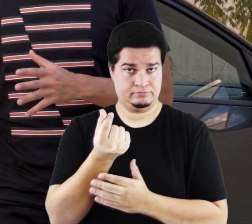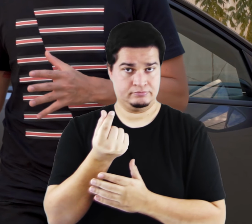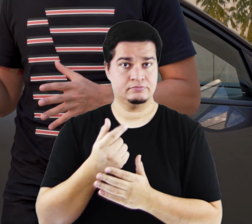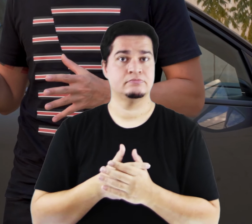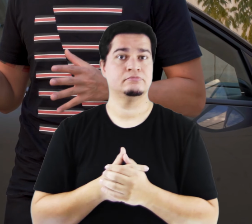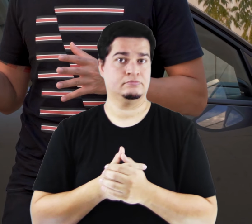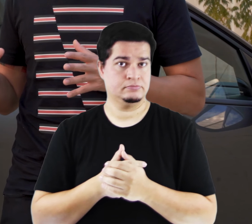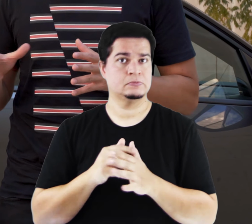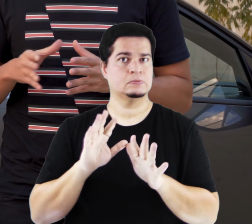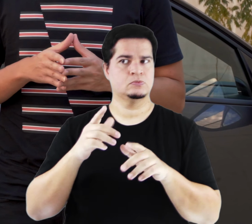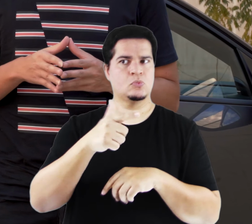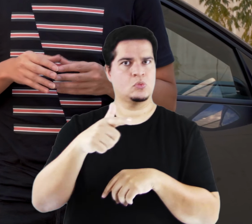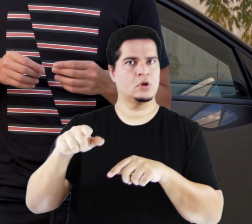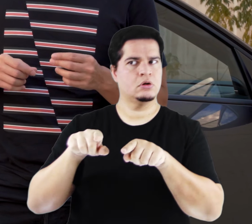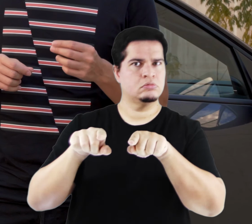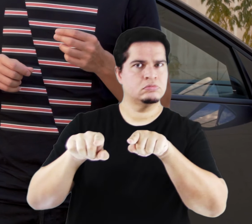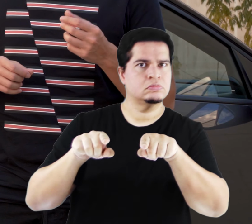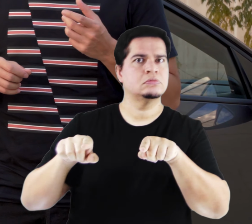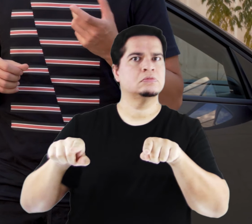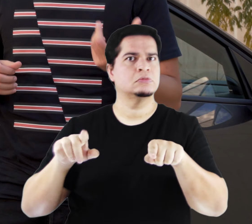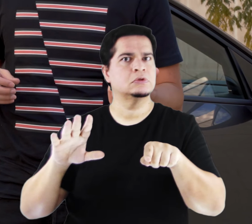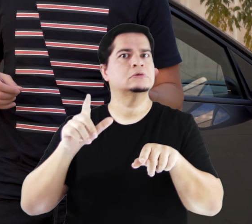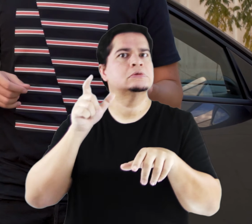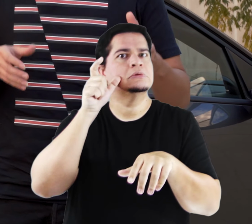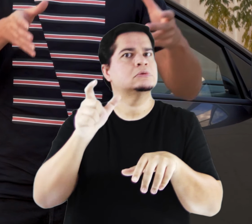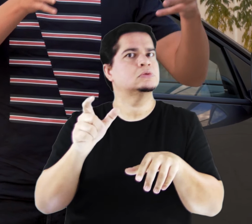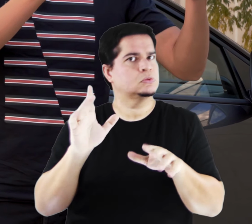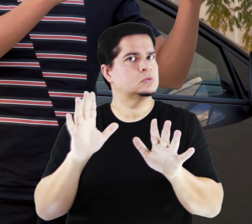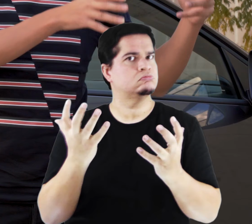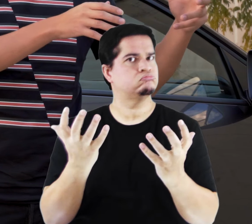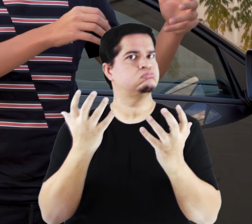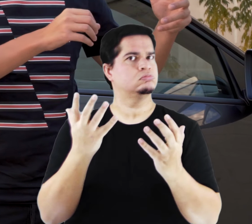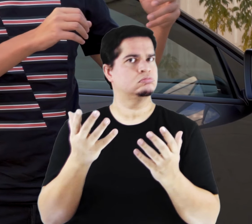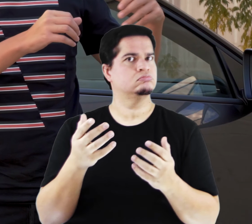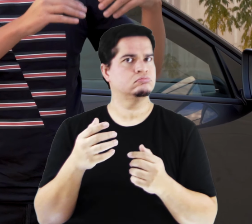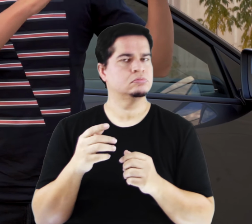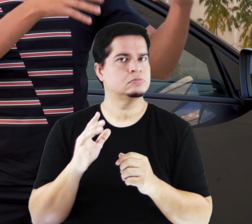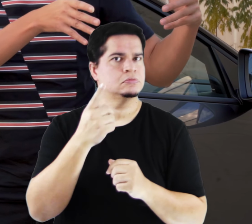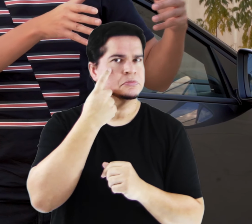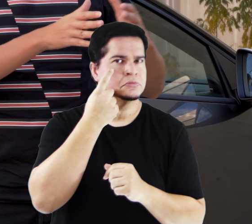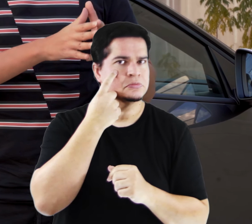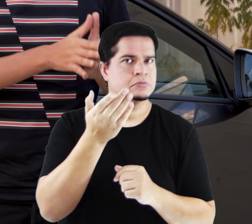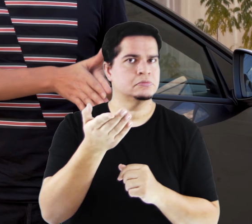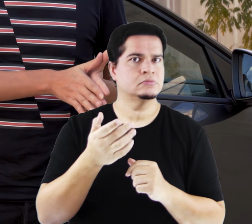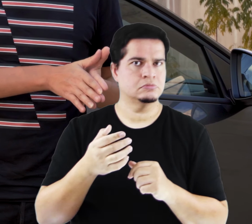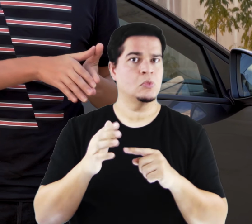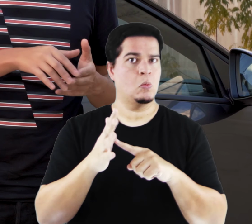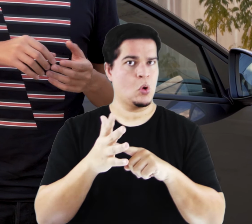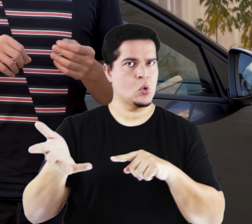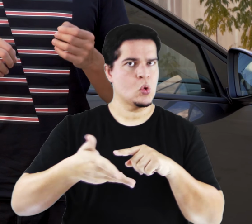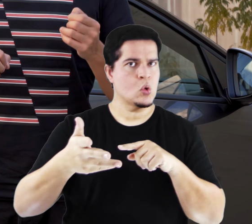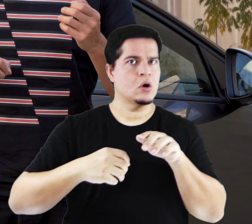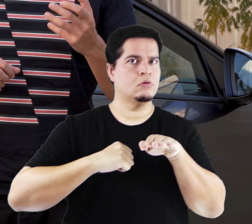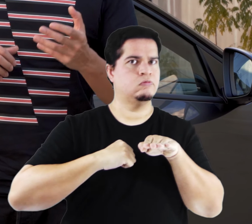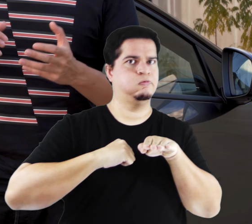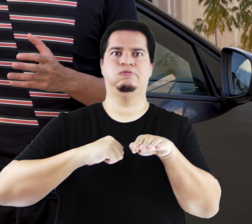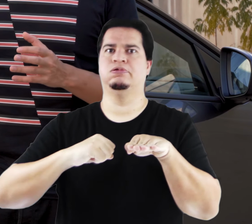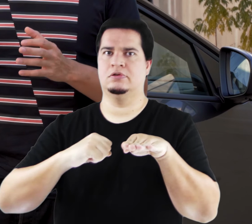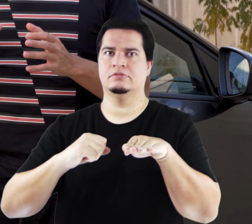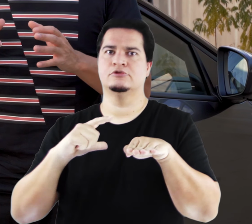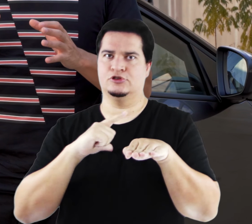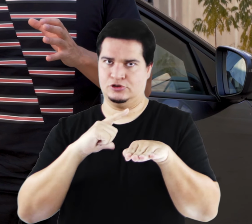esse veículo passa a concorrer com veículos que têm alguns diferenciais interessantes, especialmente na parte de potência, veículos bem mais potentes, mas que